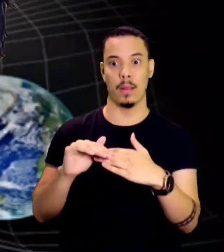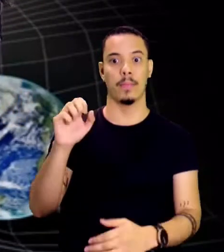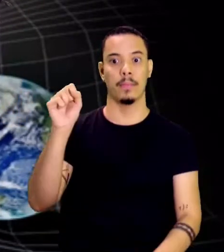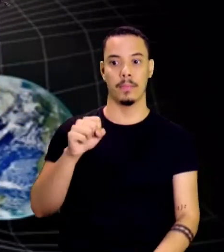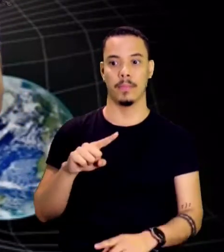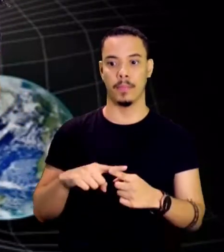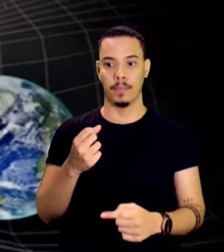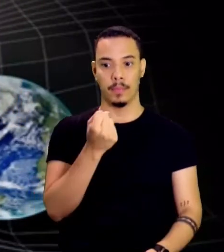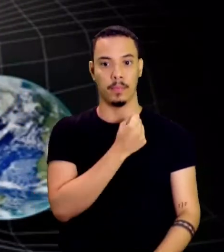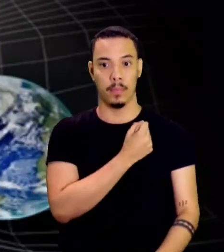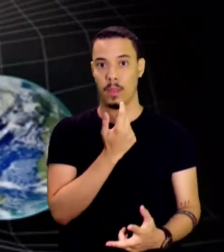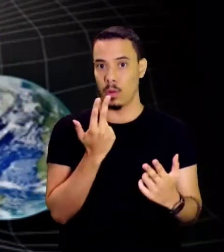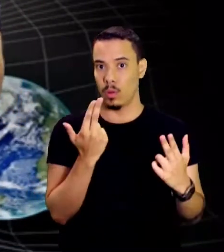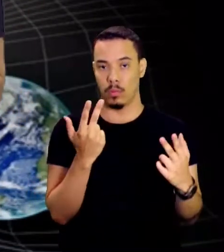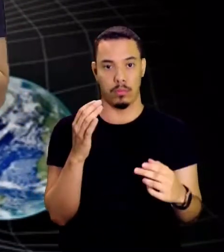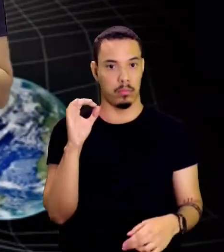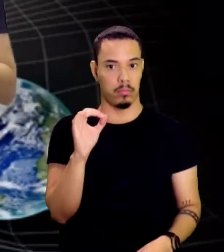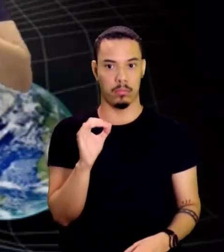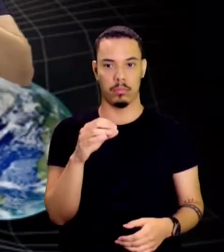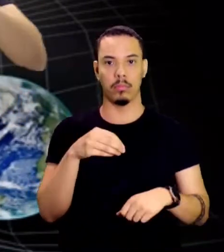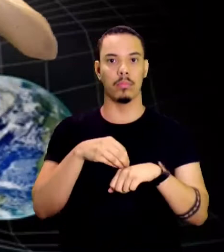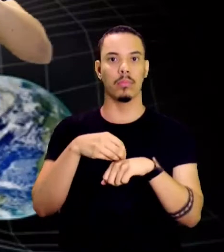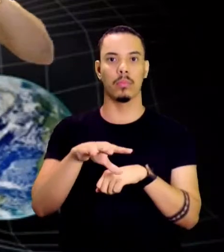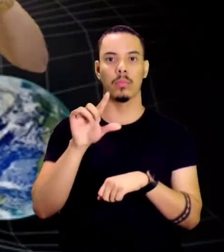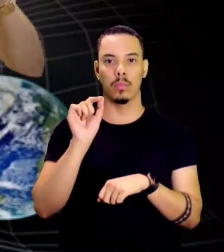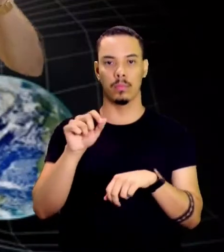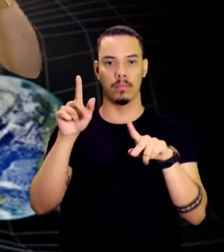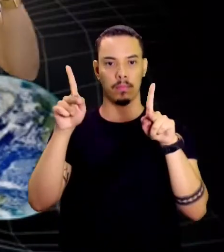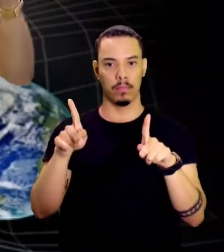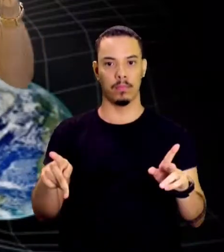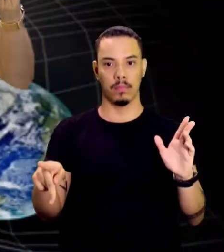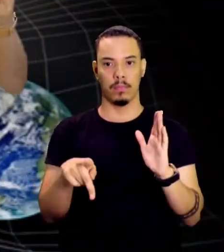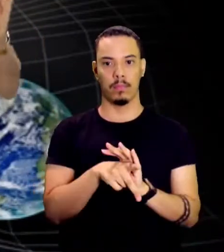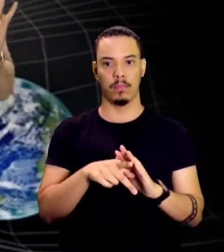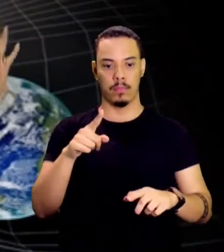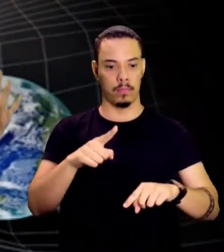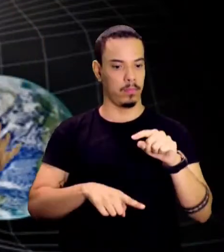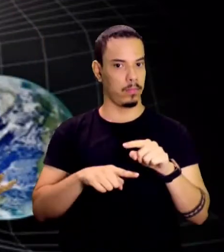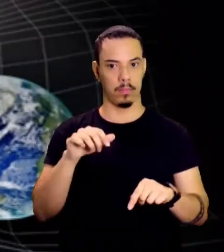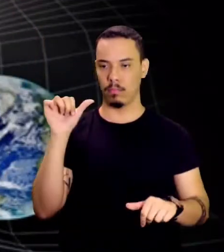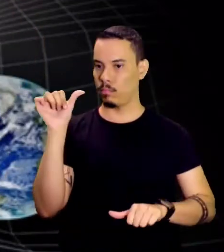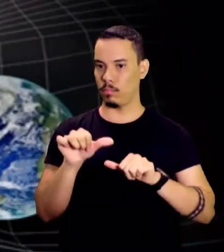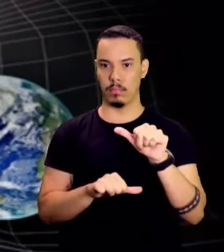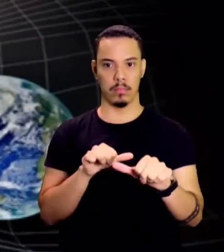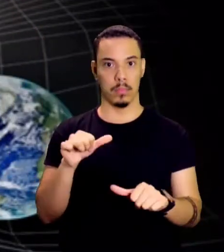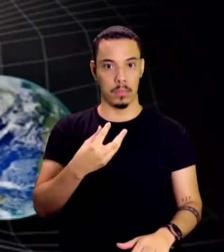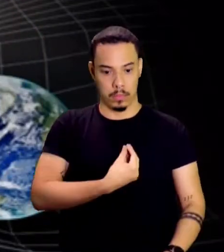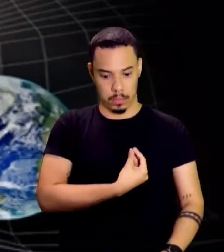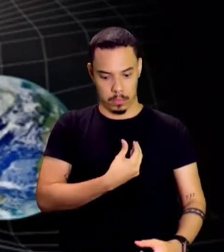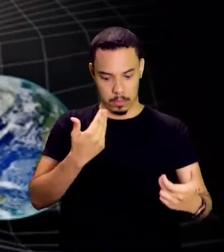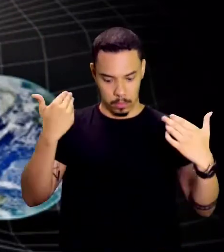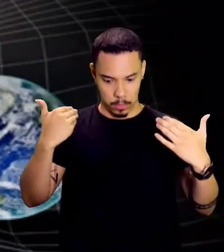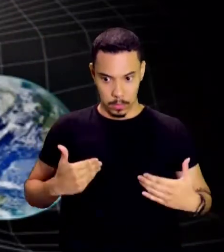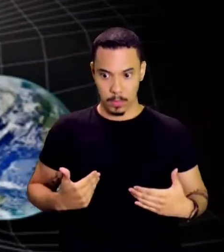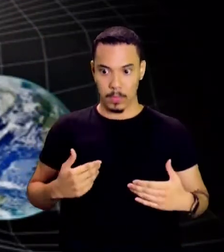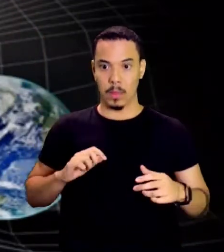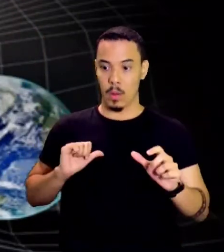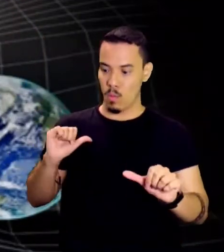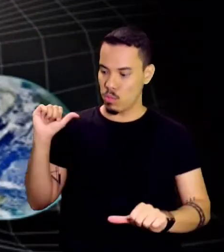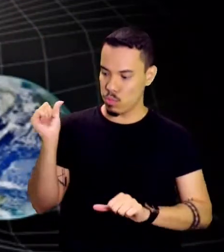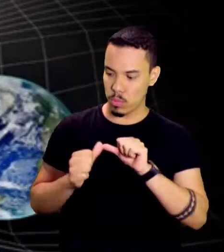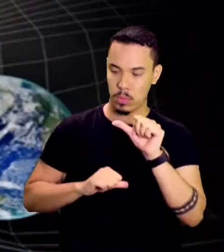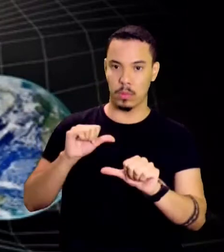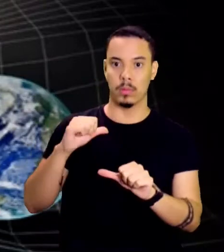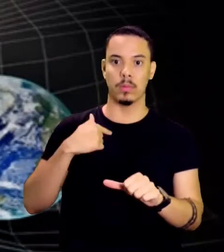mas é um valor igual a zero indica que a posição do móvel não muda ou seja eu tô bem aqui para eu mudar